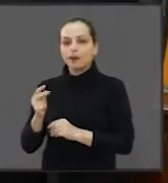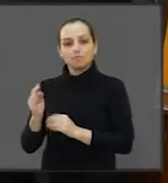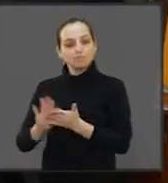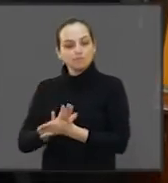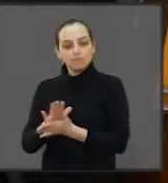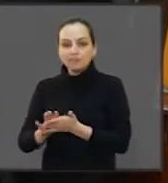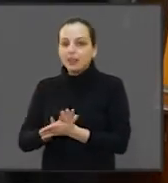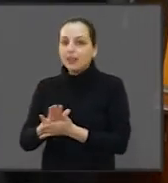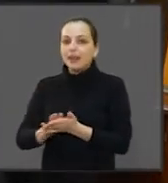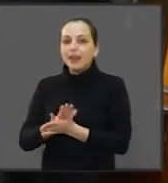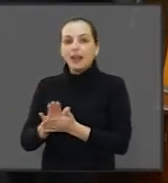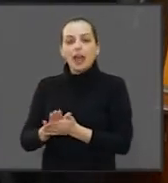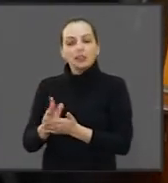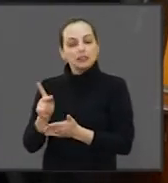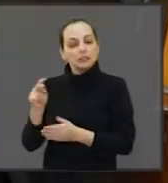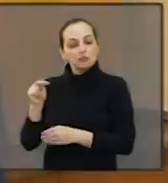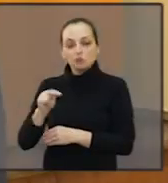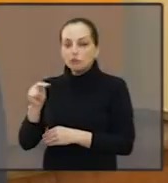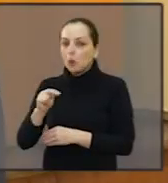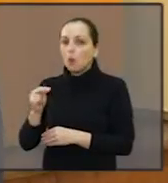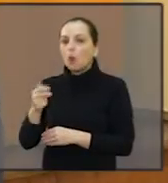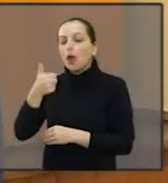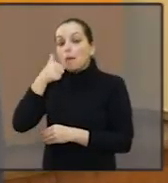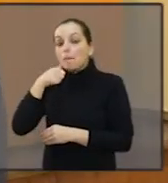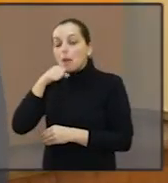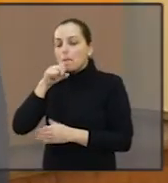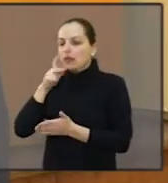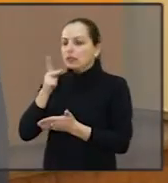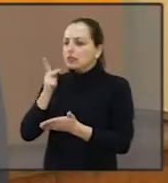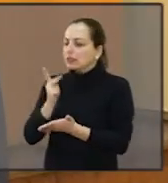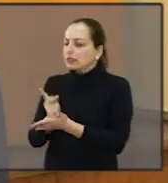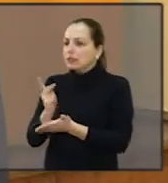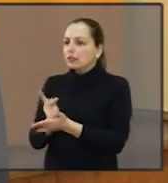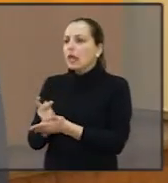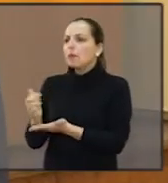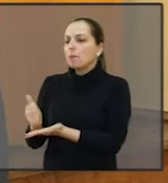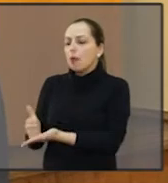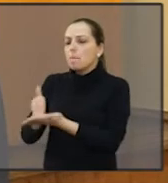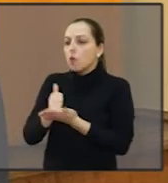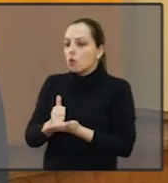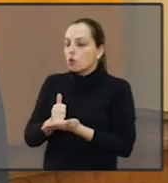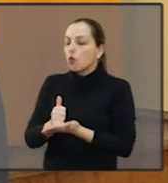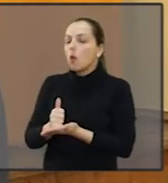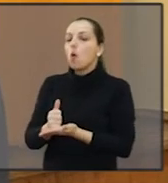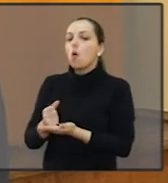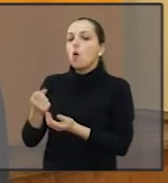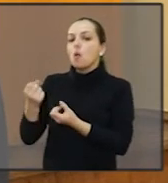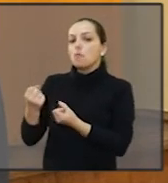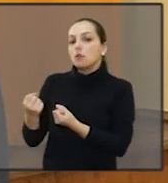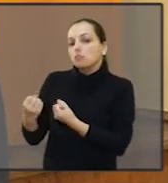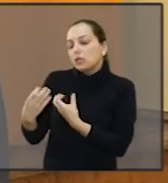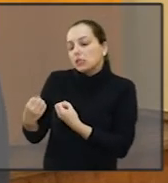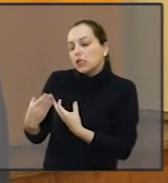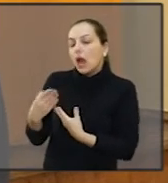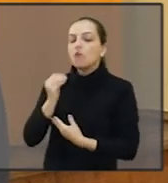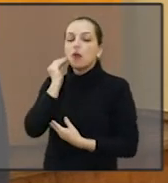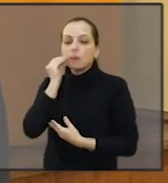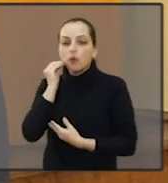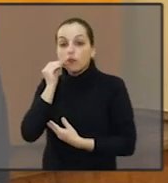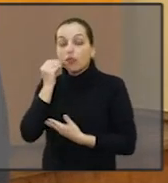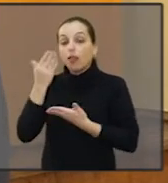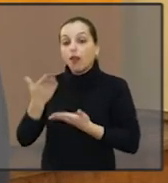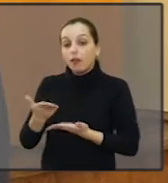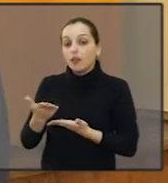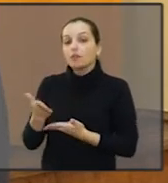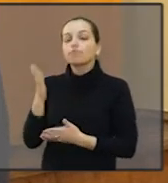Nunca falou. Ainda bem. Nunca passou a mão na minha cabeça. Então minha mãe falava que eu tinha que aproveitar, né? Essa oportunidade, essa